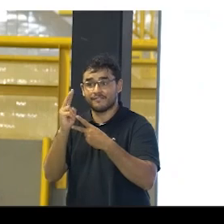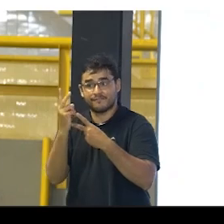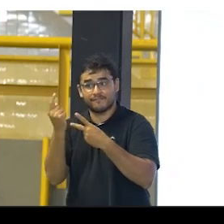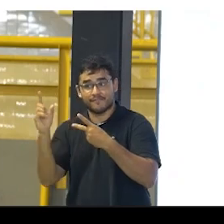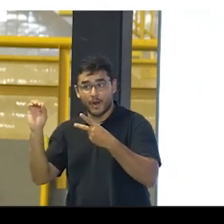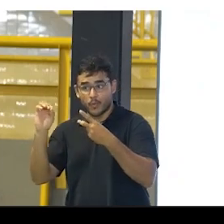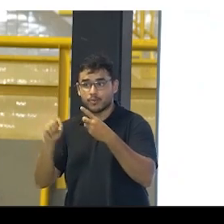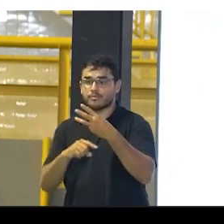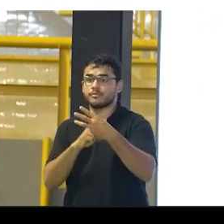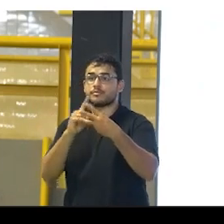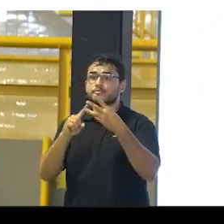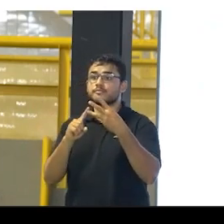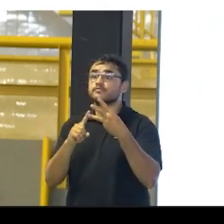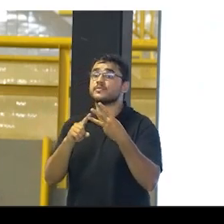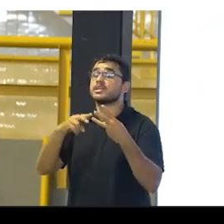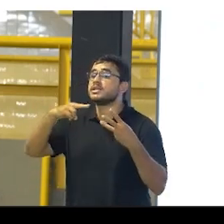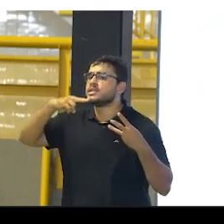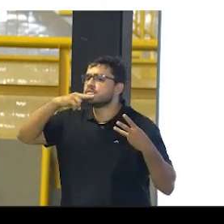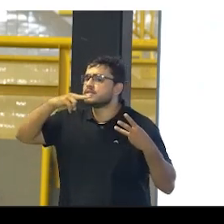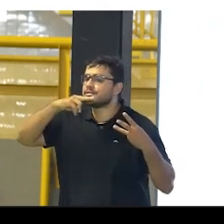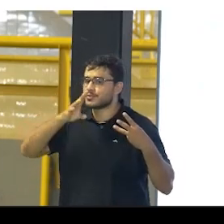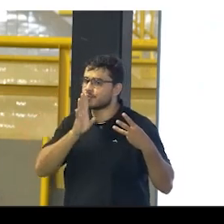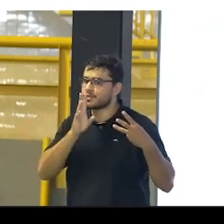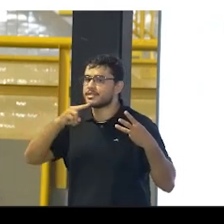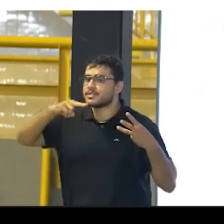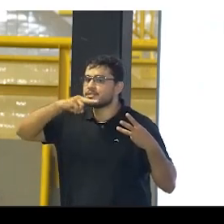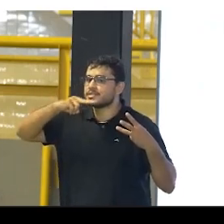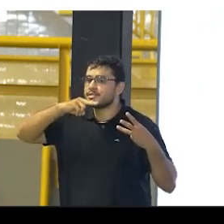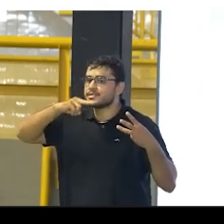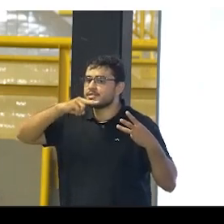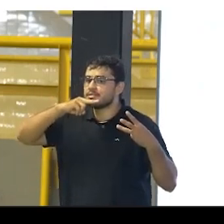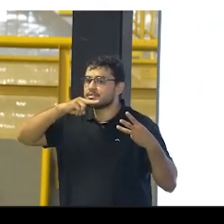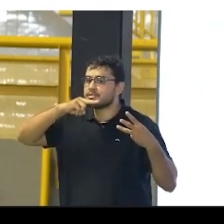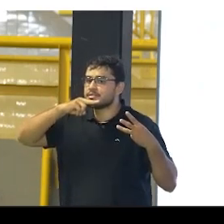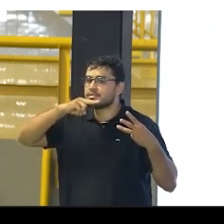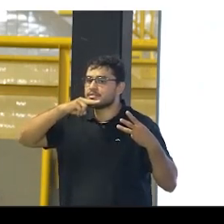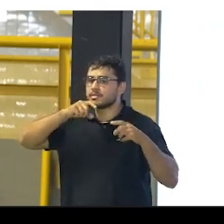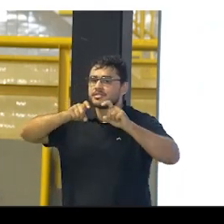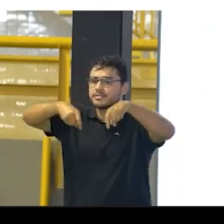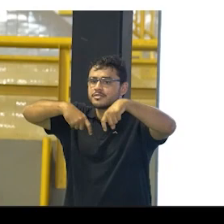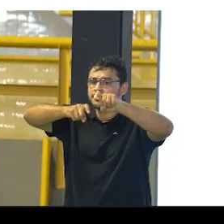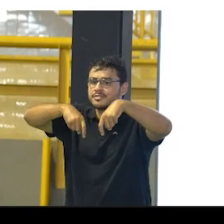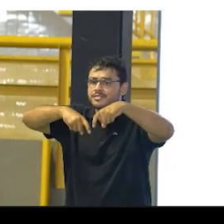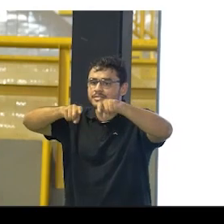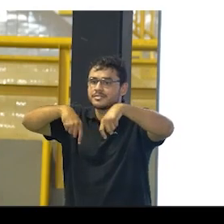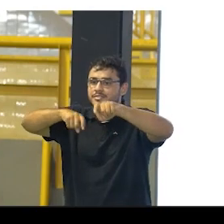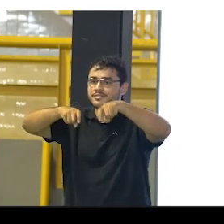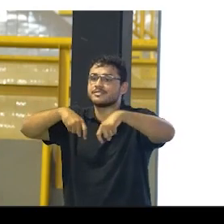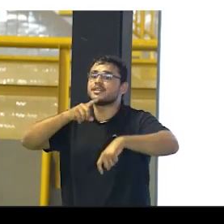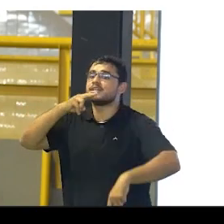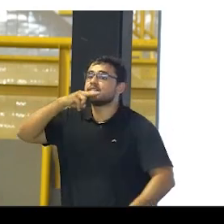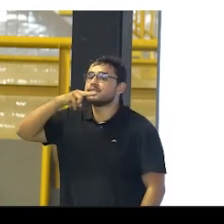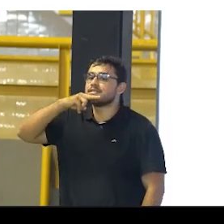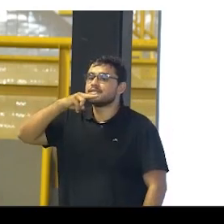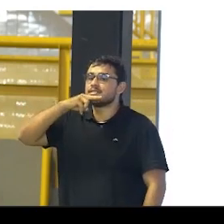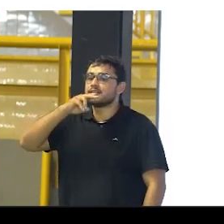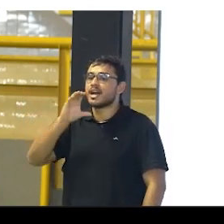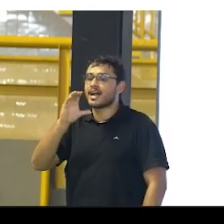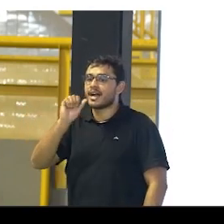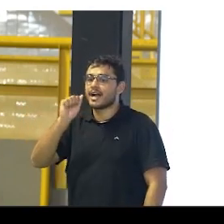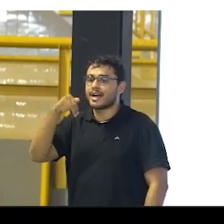Excelente. Mas, lembrem-se, o fato de você utilizar energia